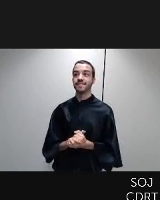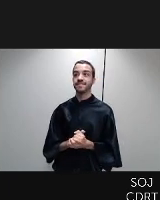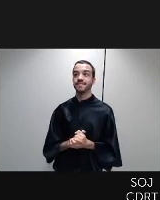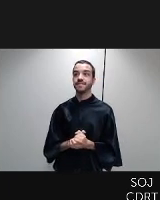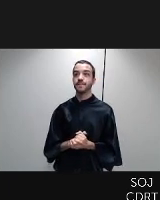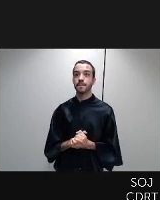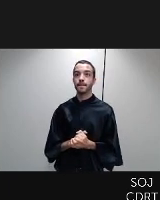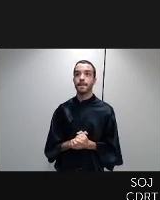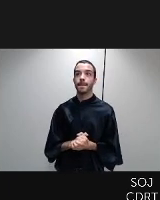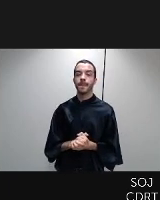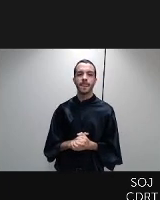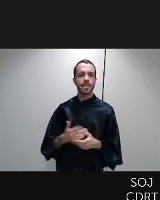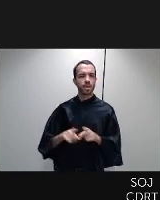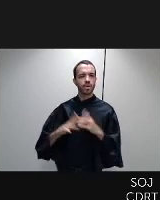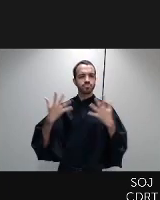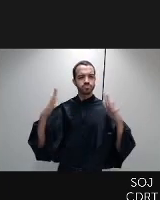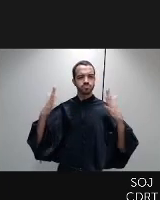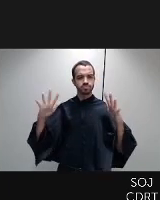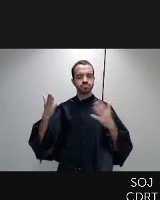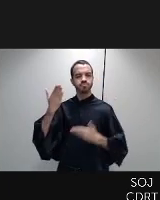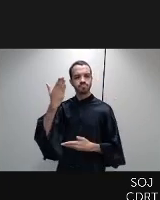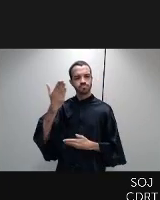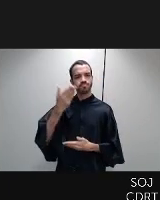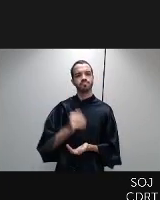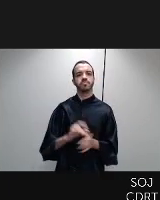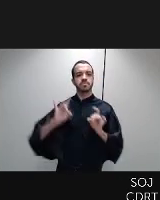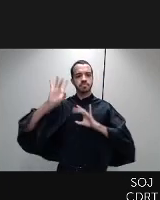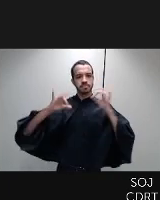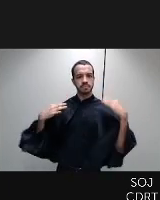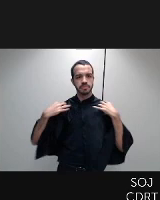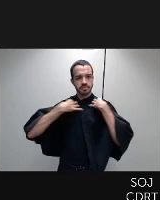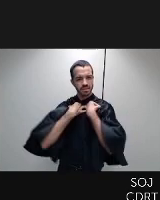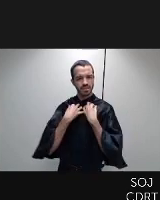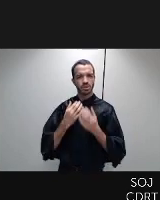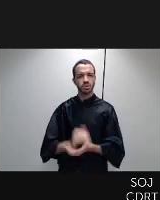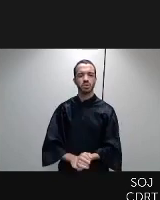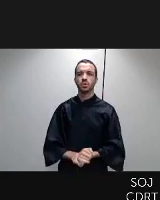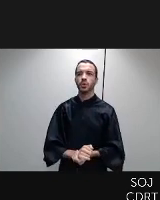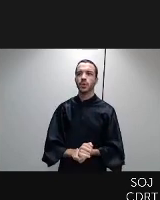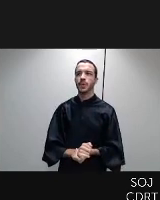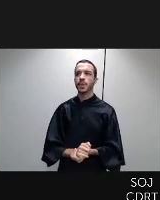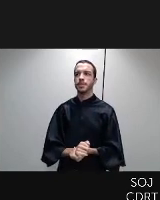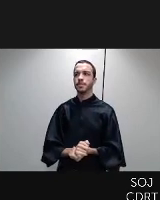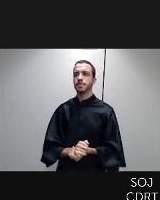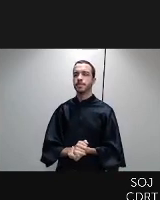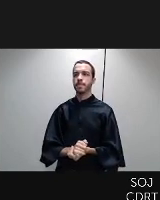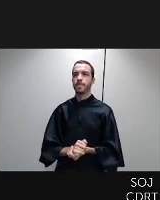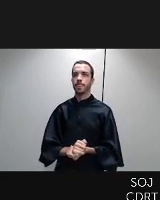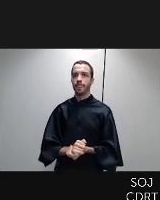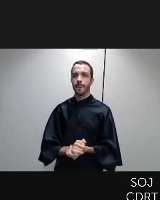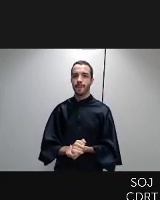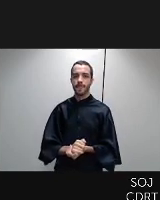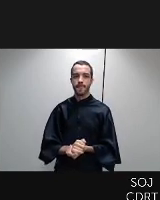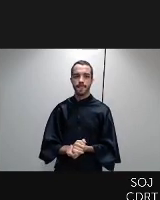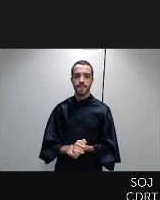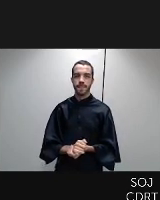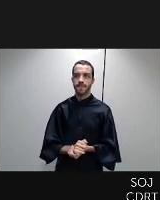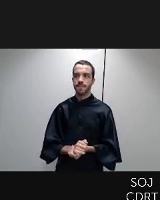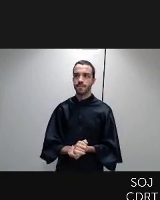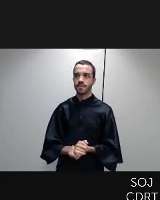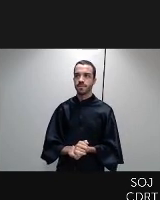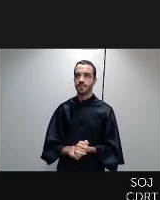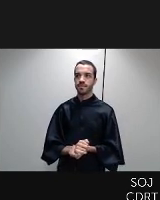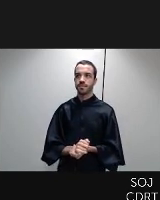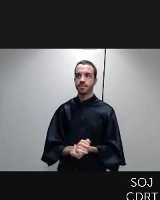parabenizar vossa excelência pela Olá Neste vídeo médico e suave o que